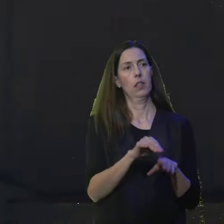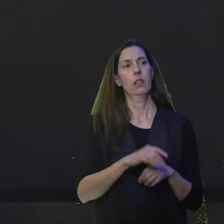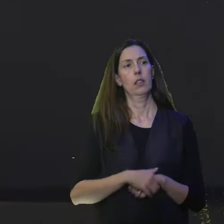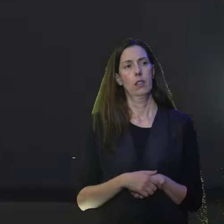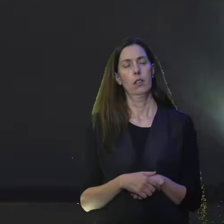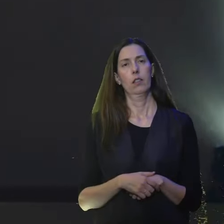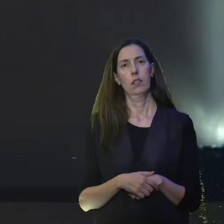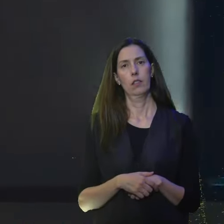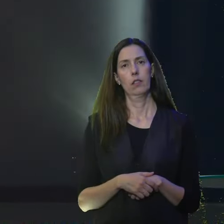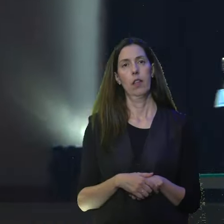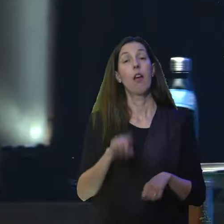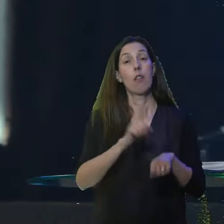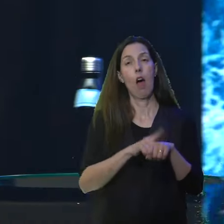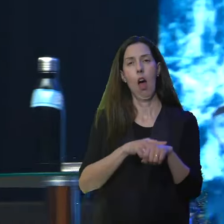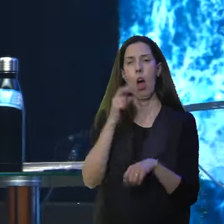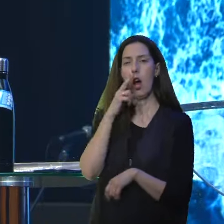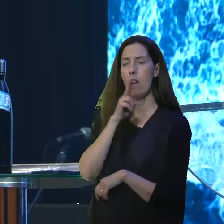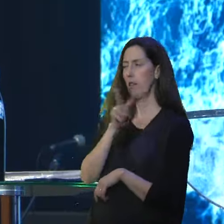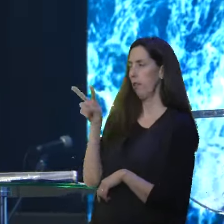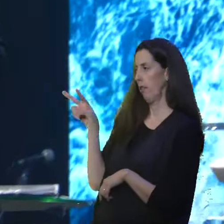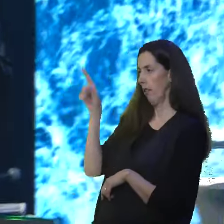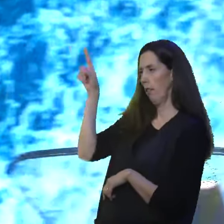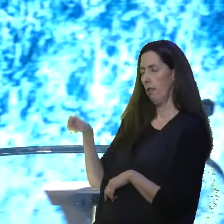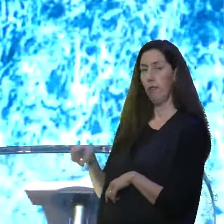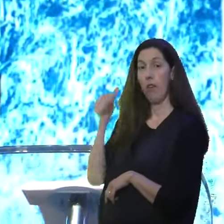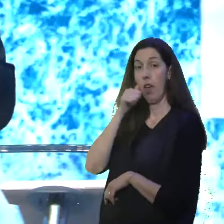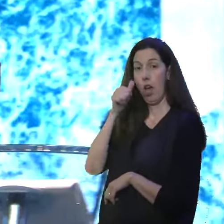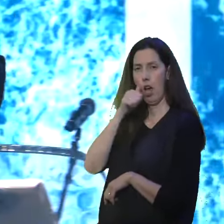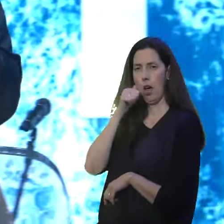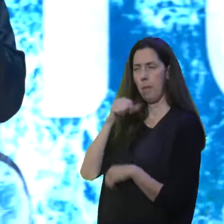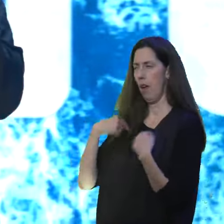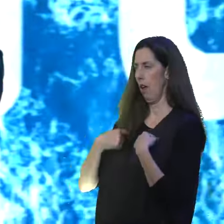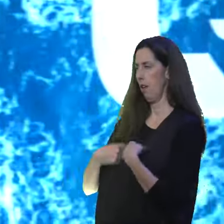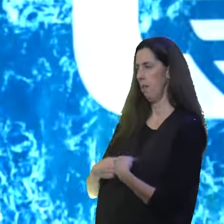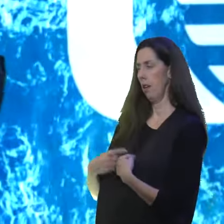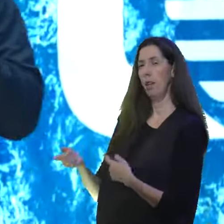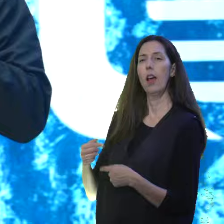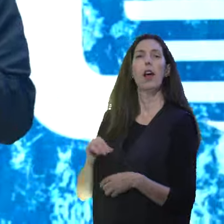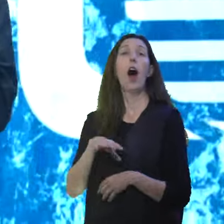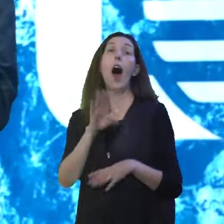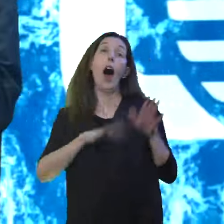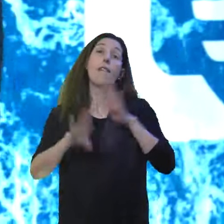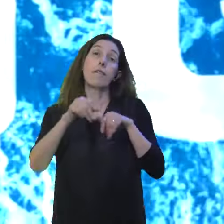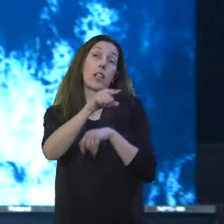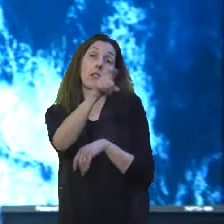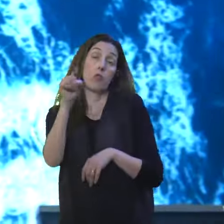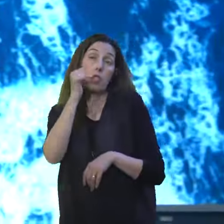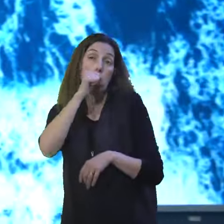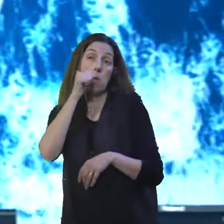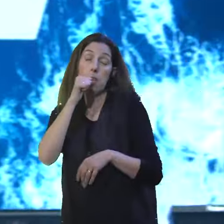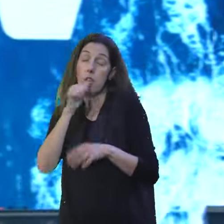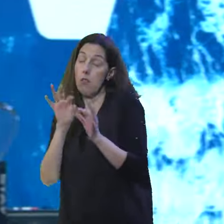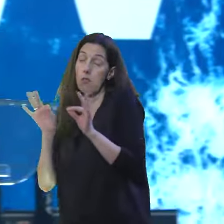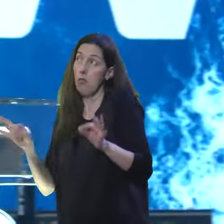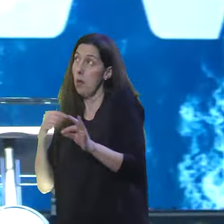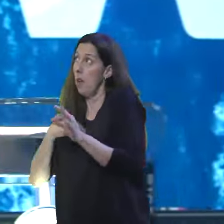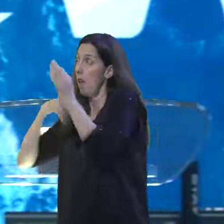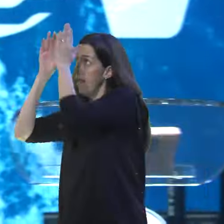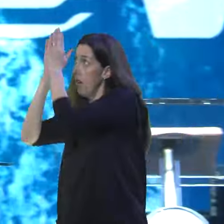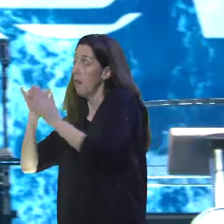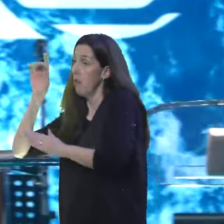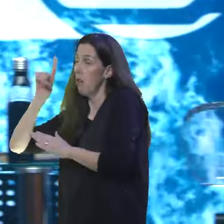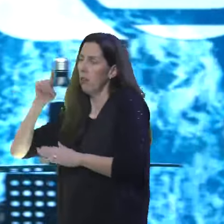uma menina vestida desse jeito, por mais que você veio na tua cabeça sem querer fazer nada com ninguém, eu vim adorar a Deus.